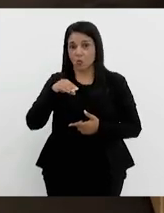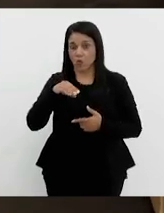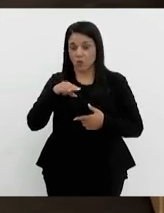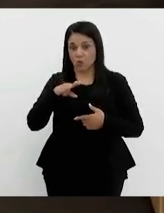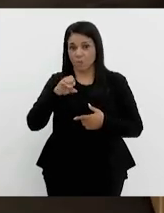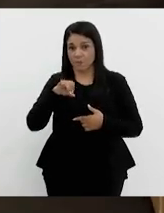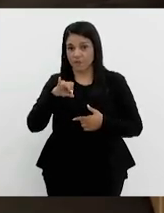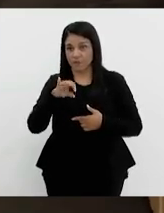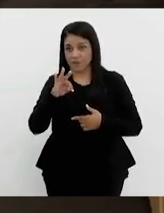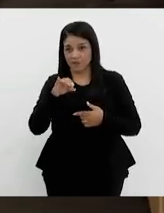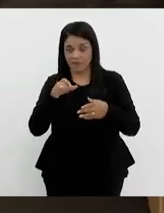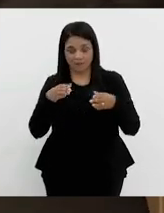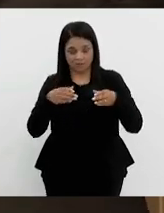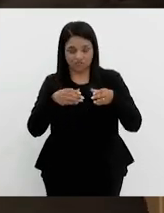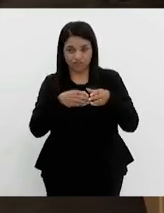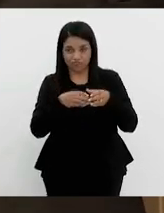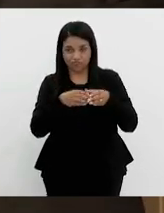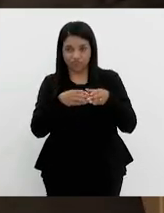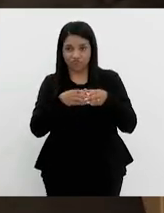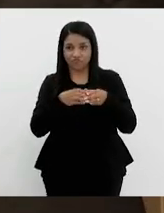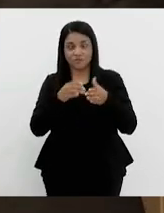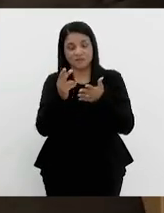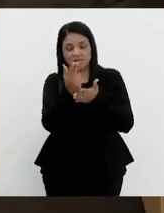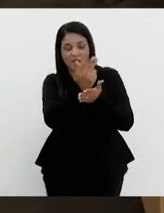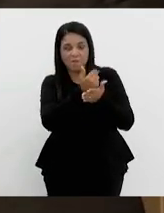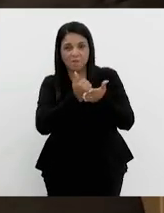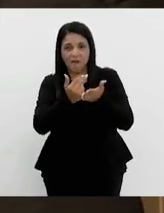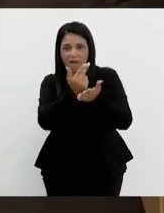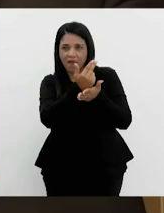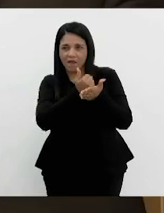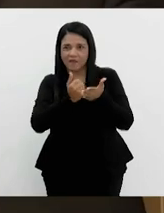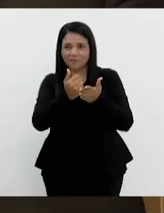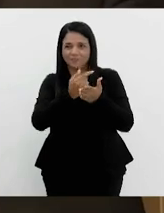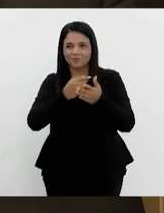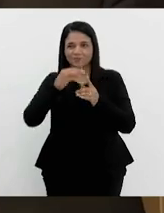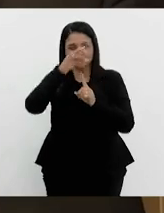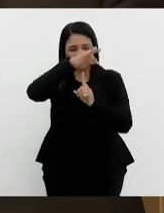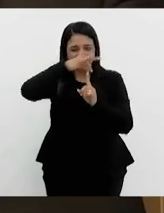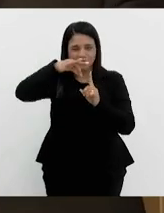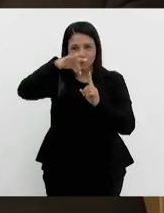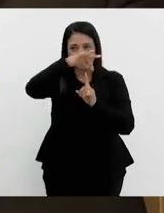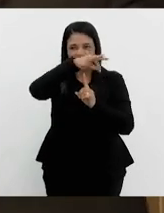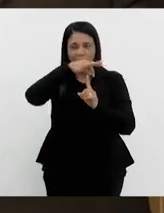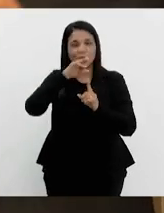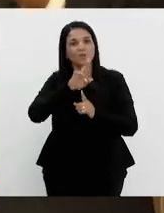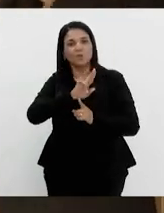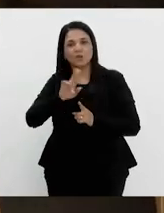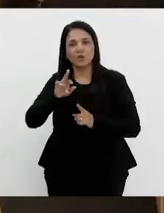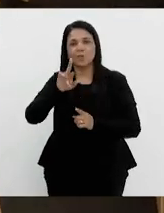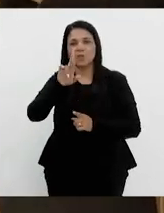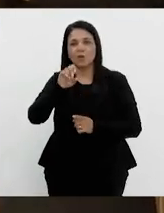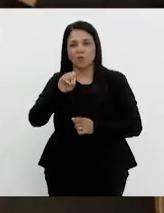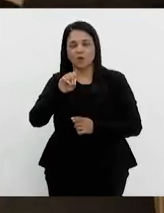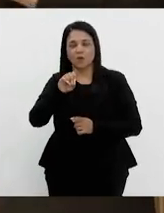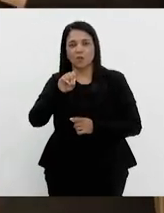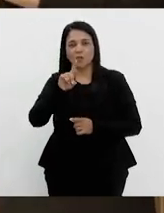imagem do logo do Santuário e o nome Rodrigo lovat peço uma salva de p por